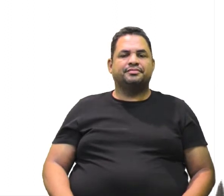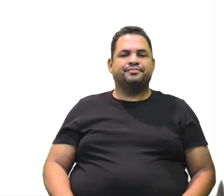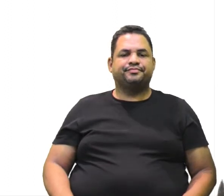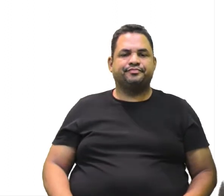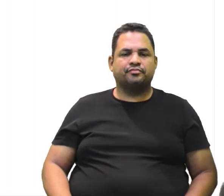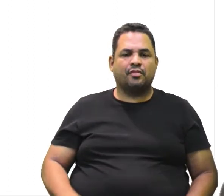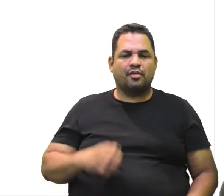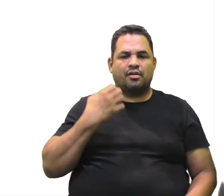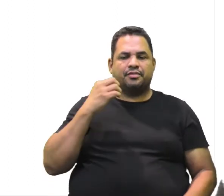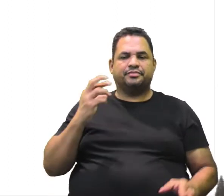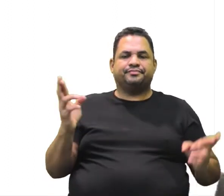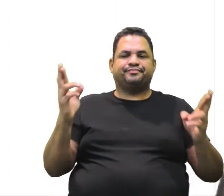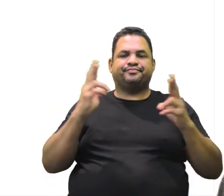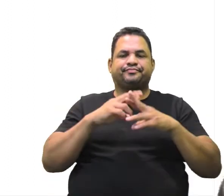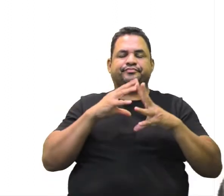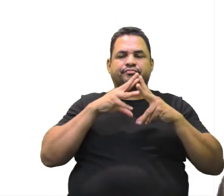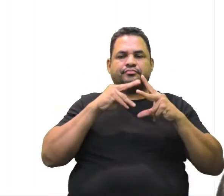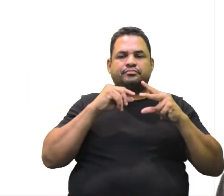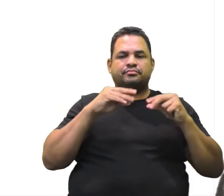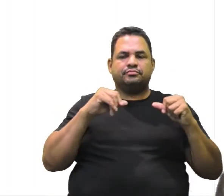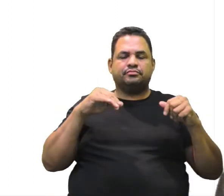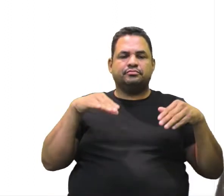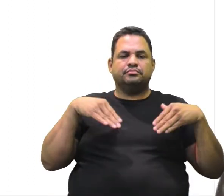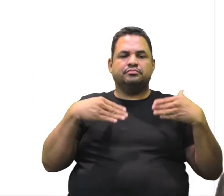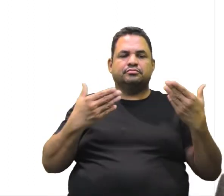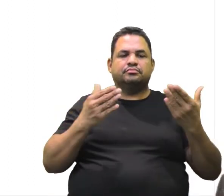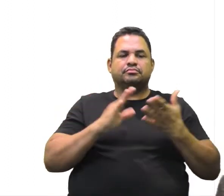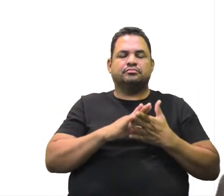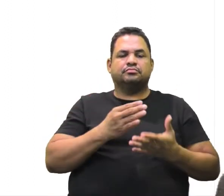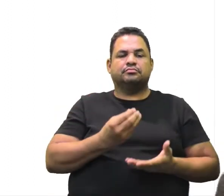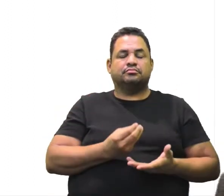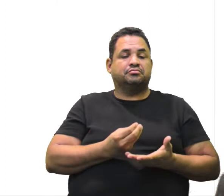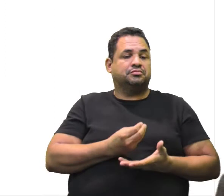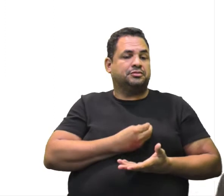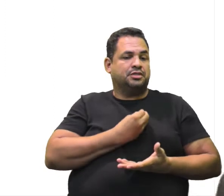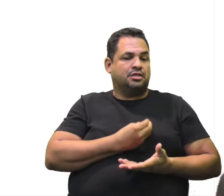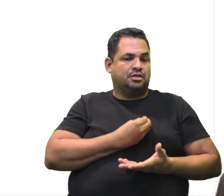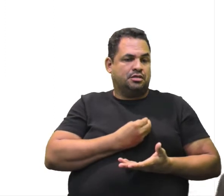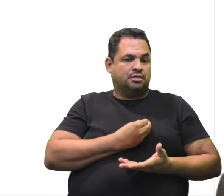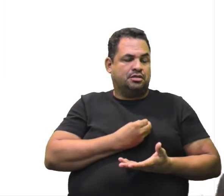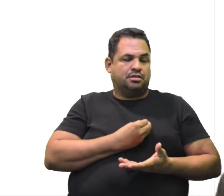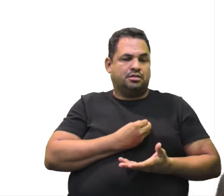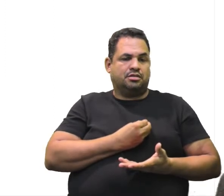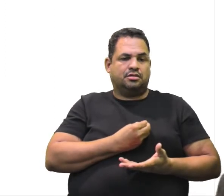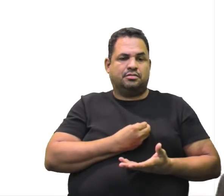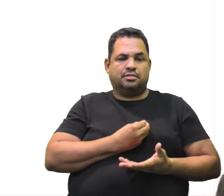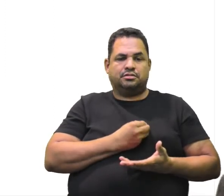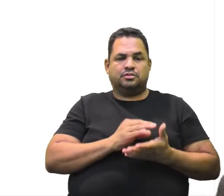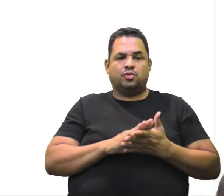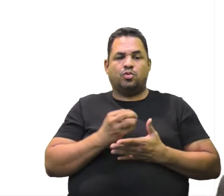A energia de reação, de decomposição, quando na presença e ausência na catalase,